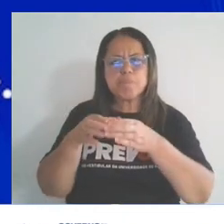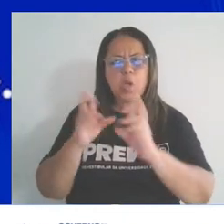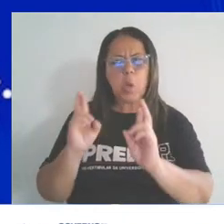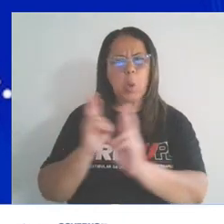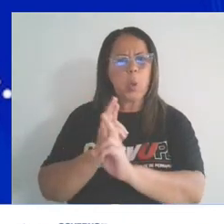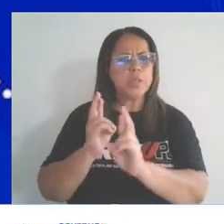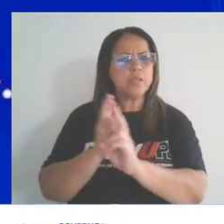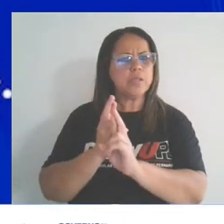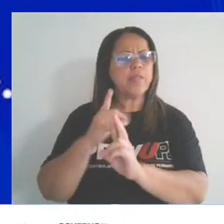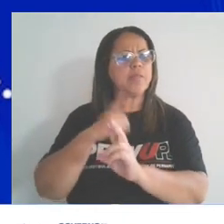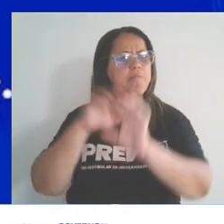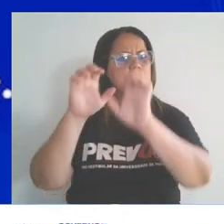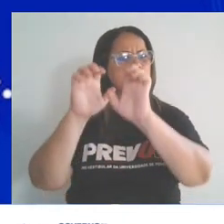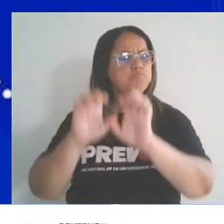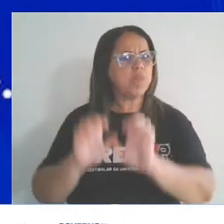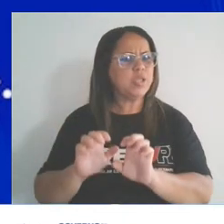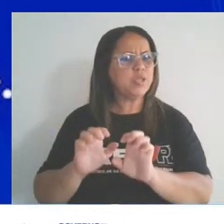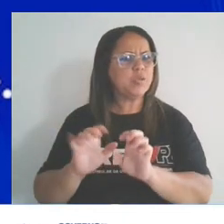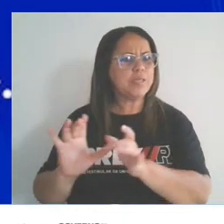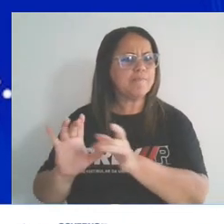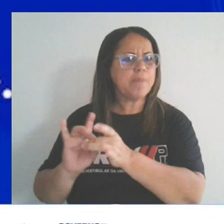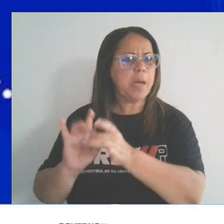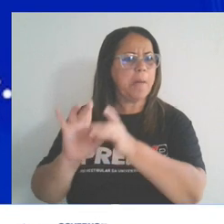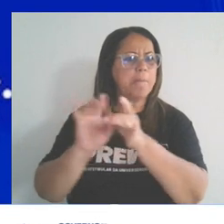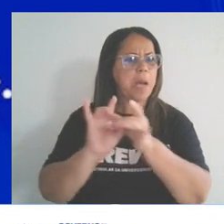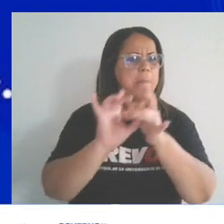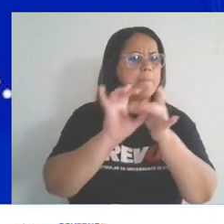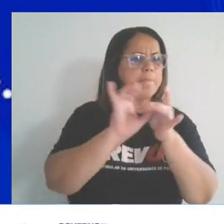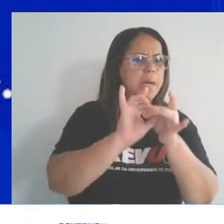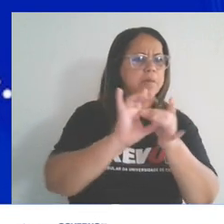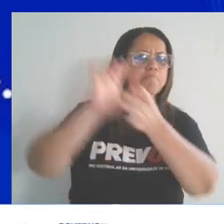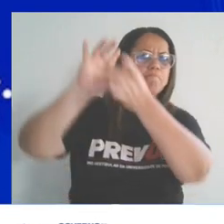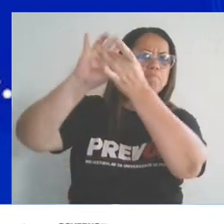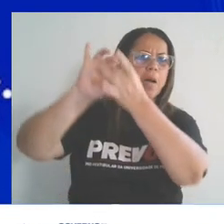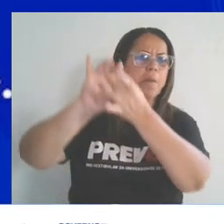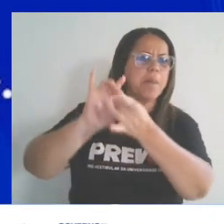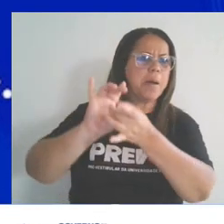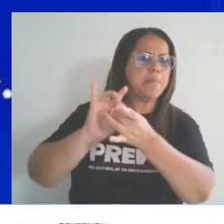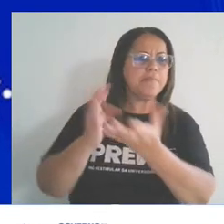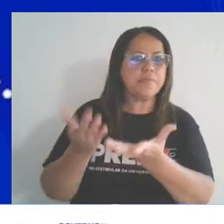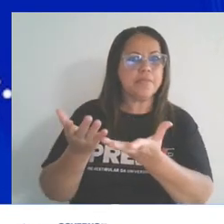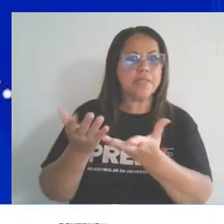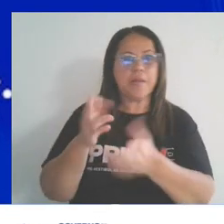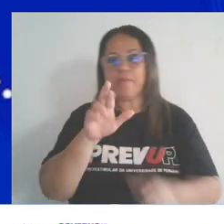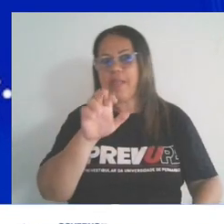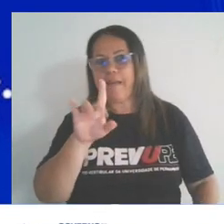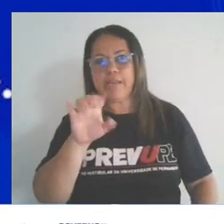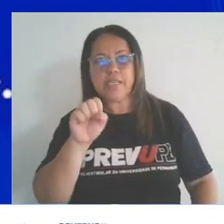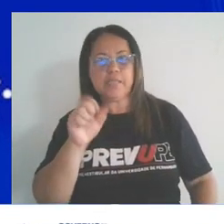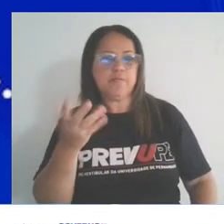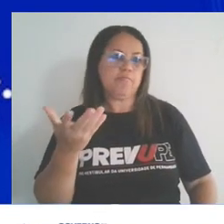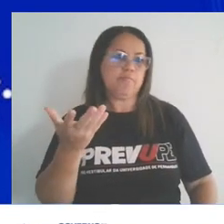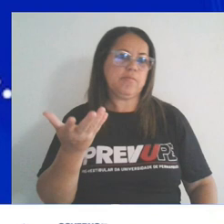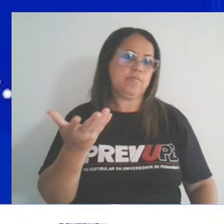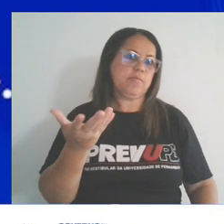estrutura formada em malha, uma estrutura formada em rede. Tal qual a rede de pesca, tal qual a